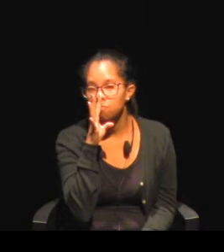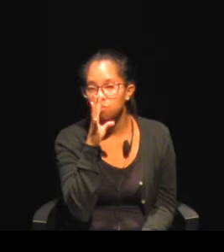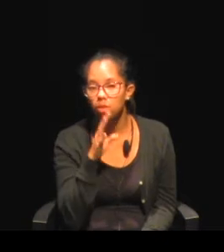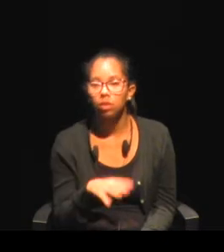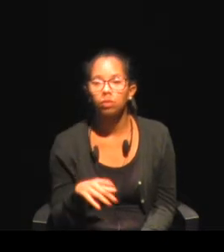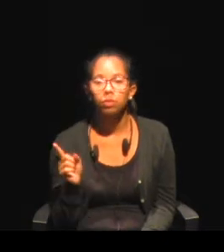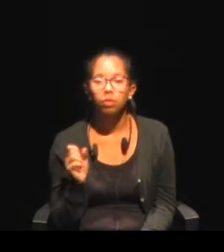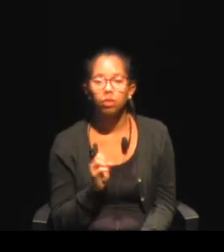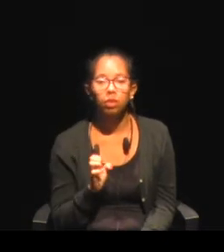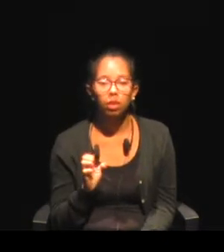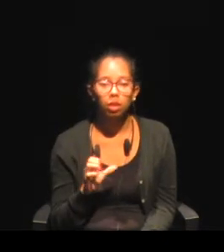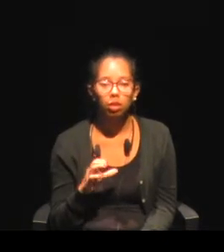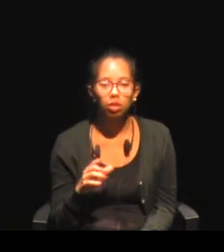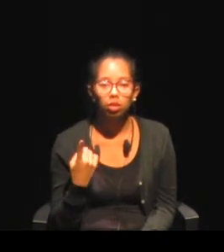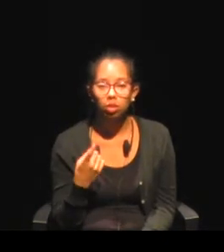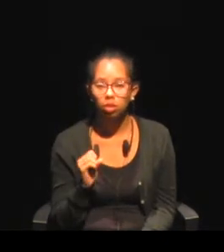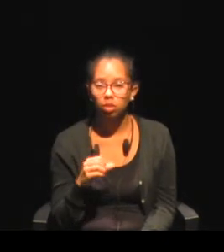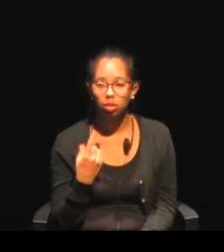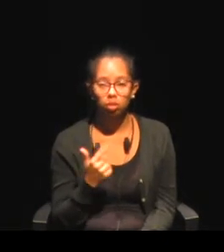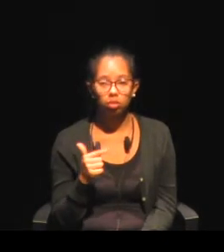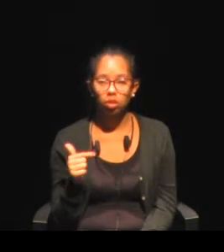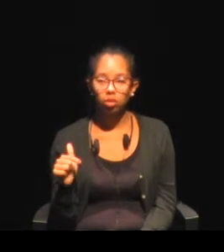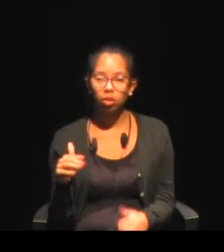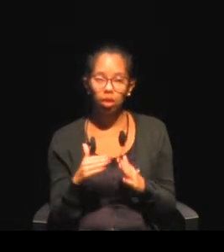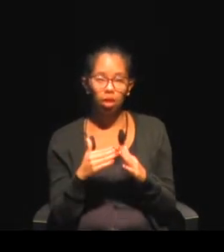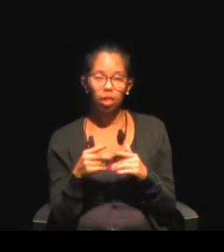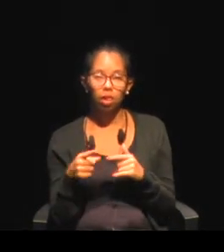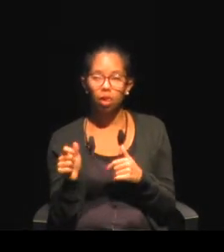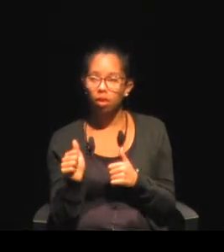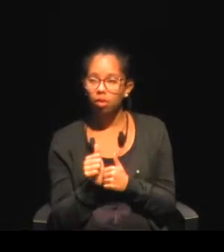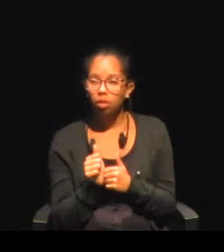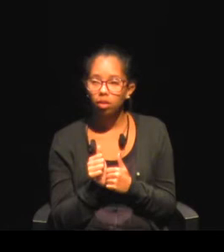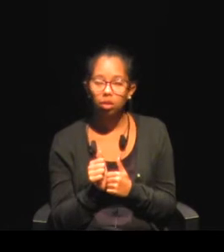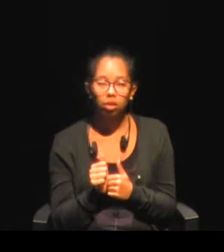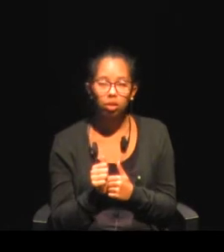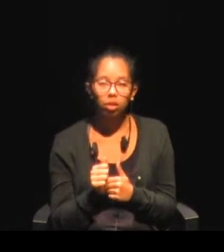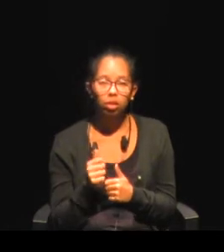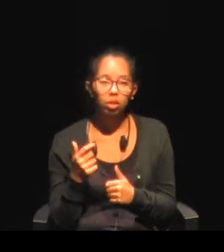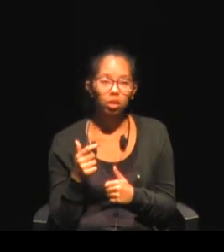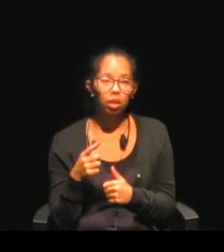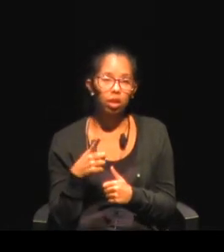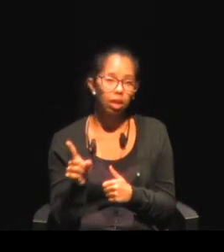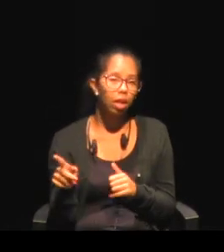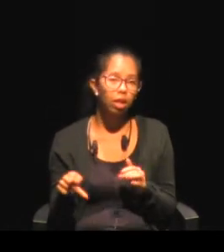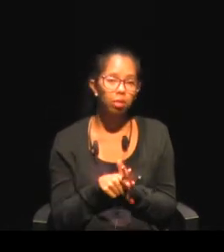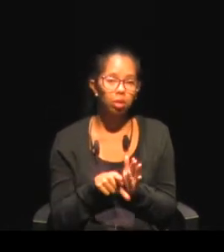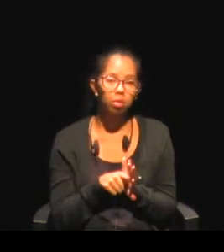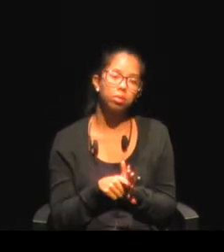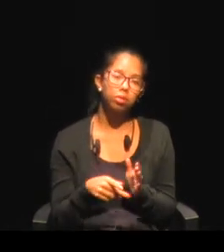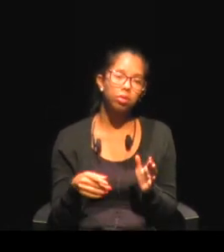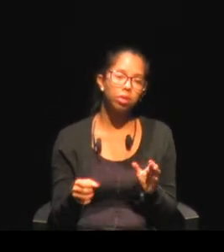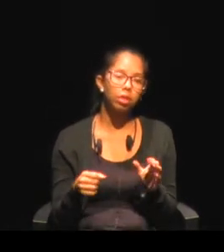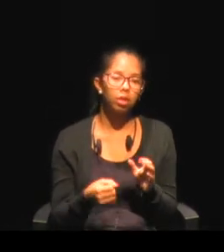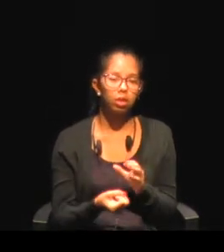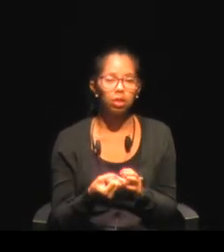no meados do século XIX, que não havia propriedade no território, não havia, e era uma região de criação de